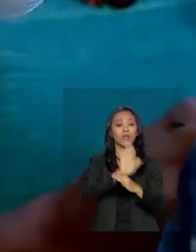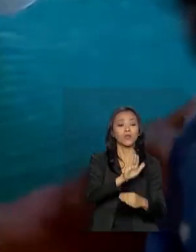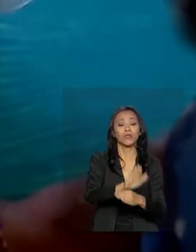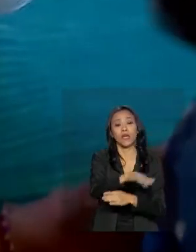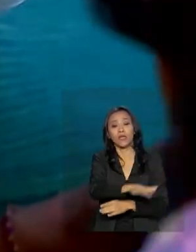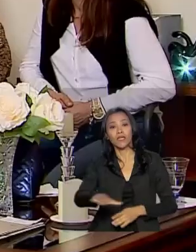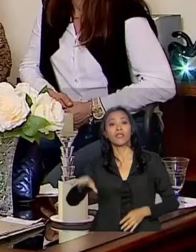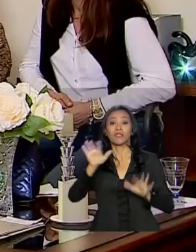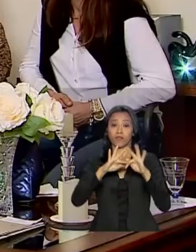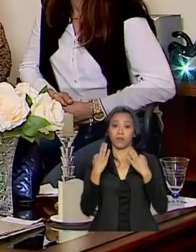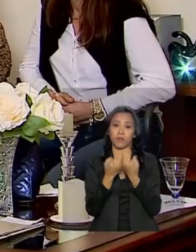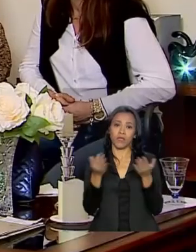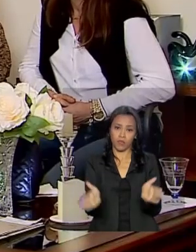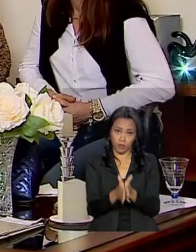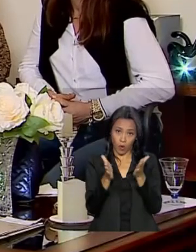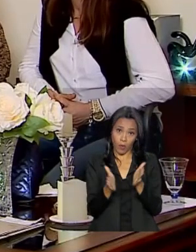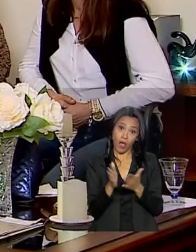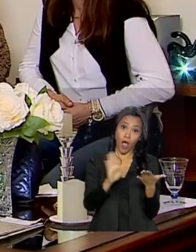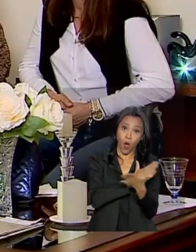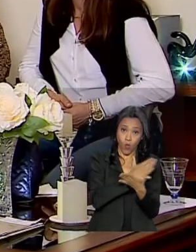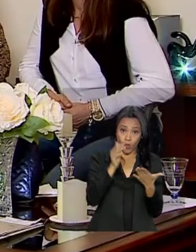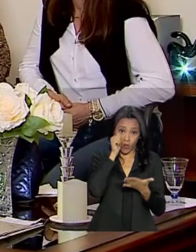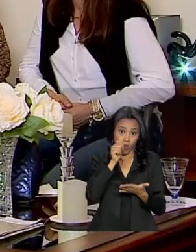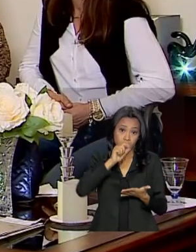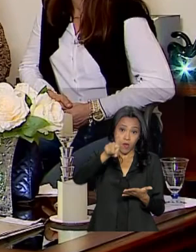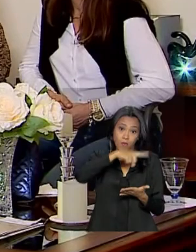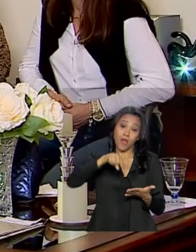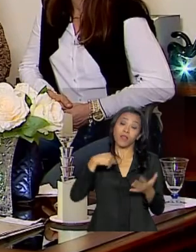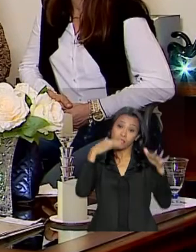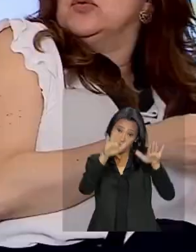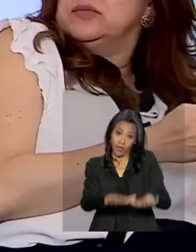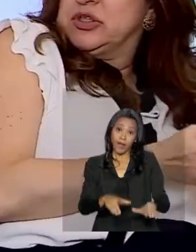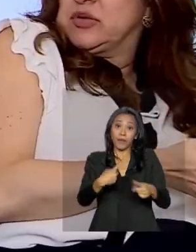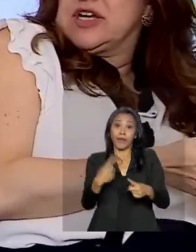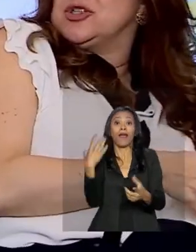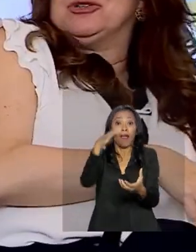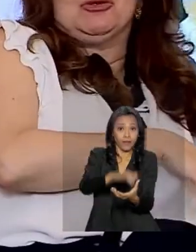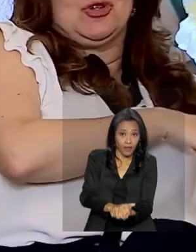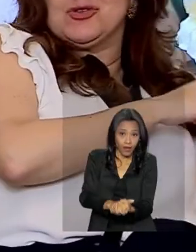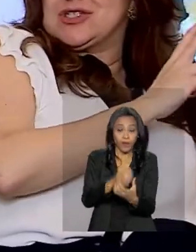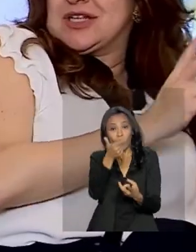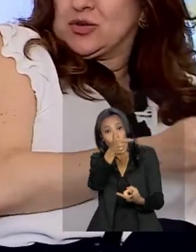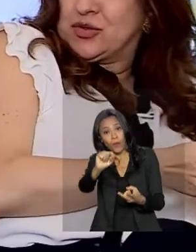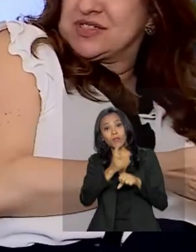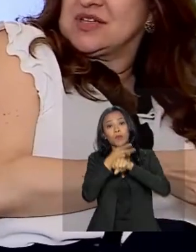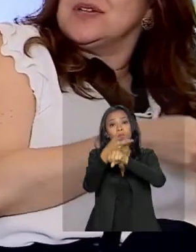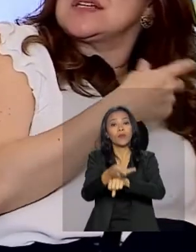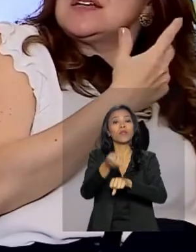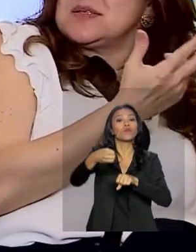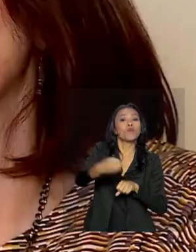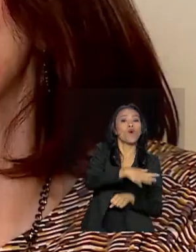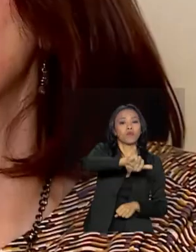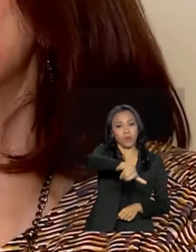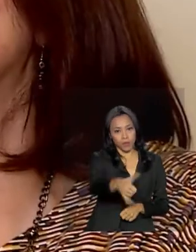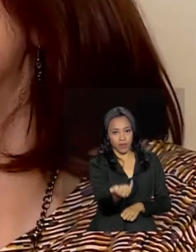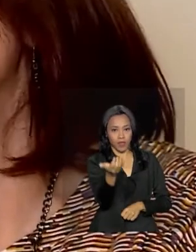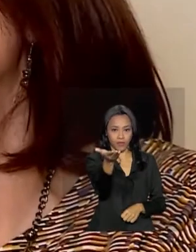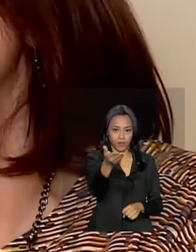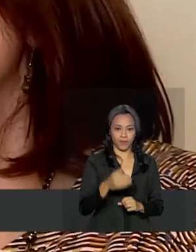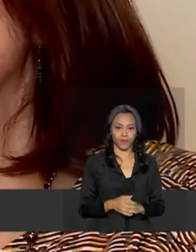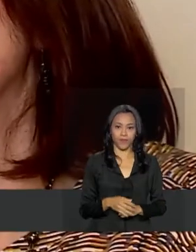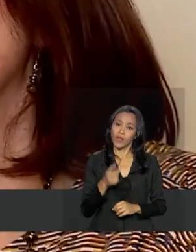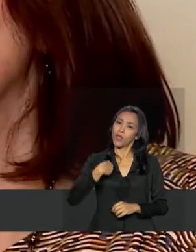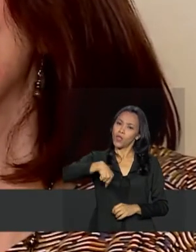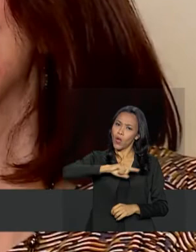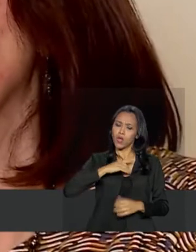famílias pobres. Algumas vieram para cá porque se casaram com paraguaios, outras em busca de novas oportunidades. Nós somos muito